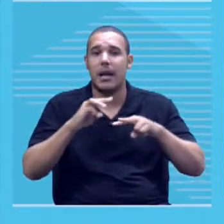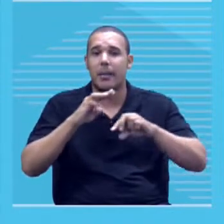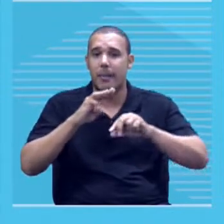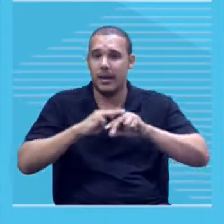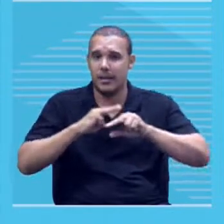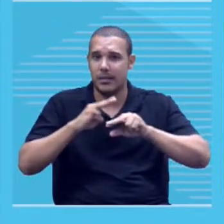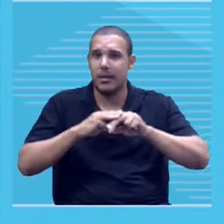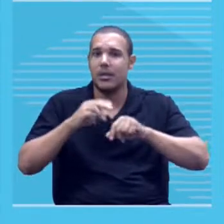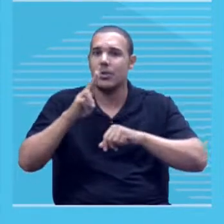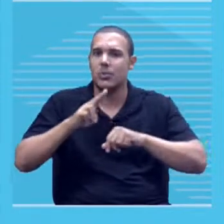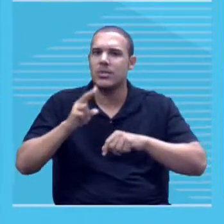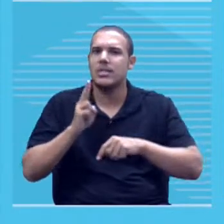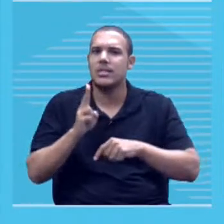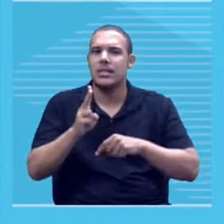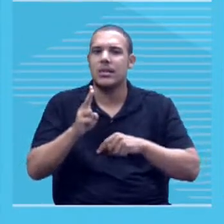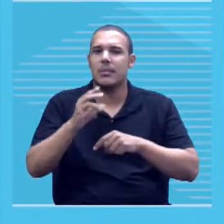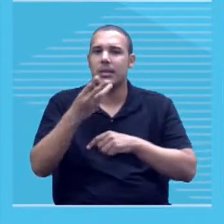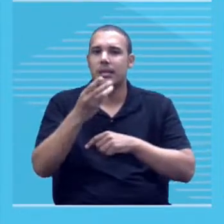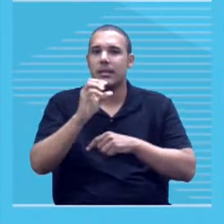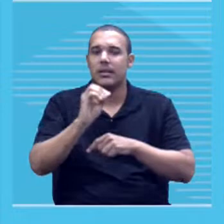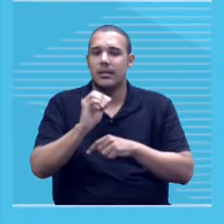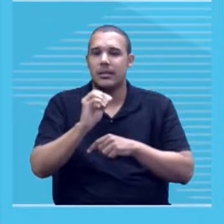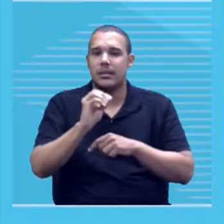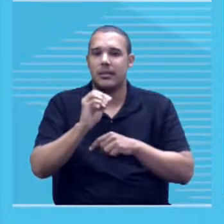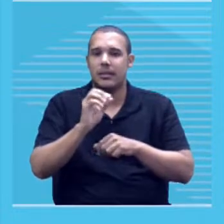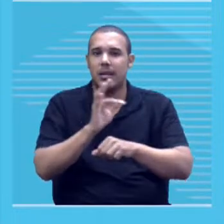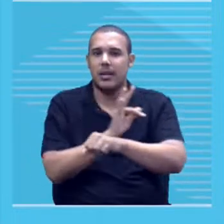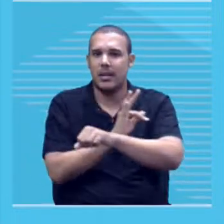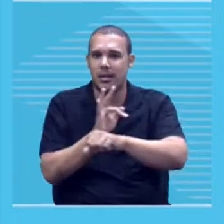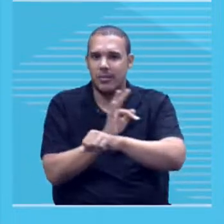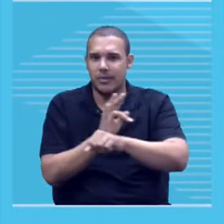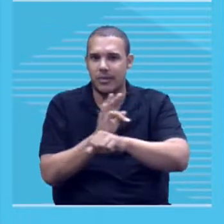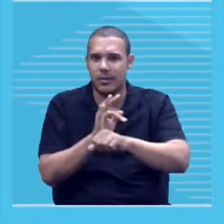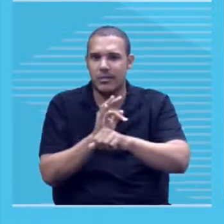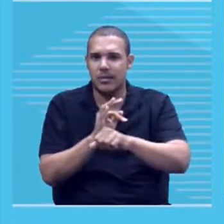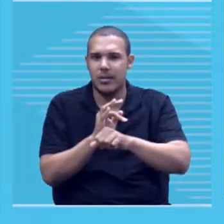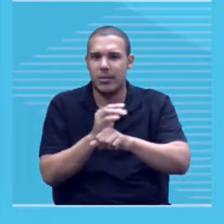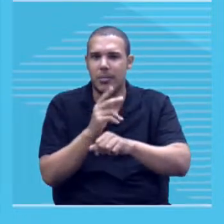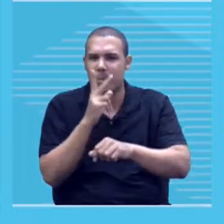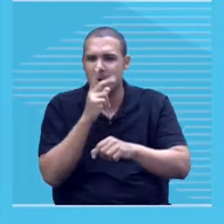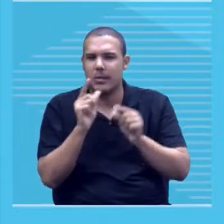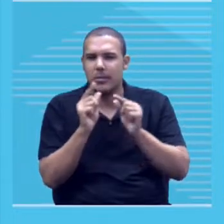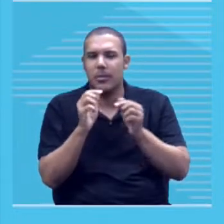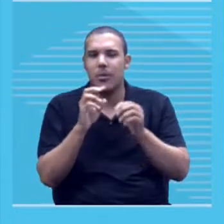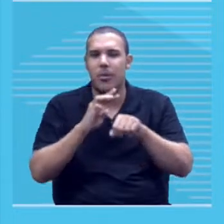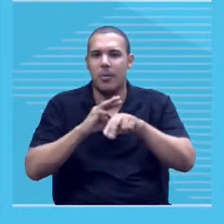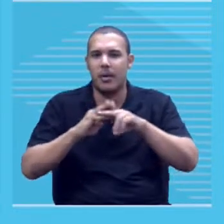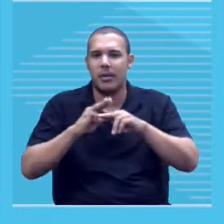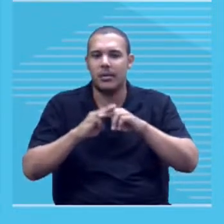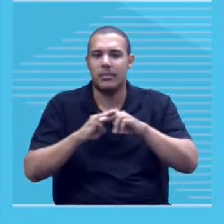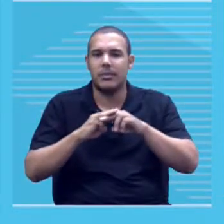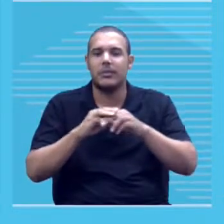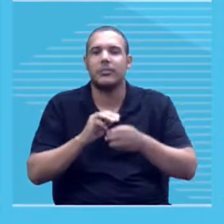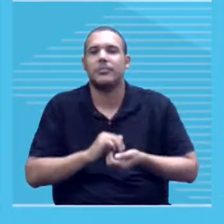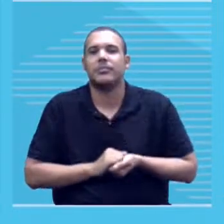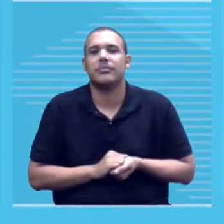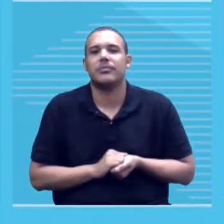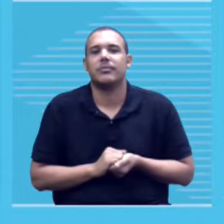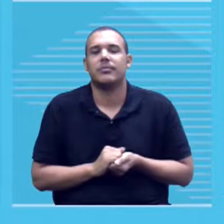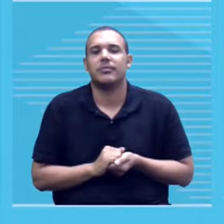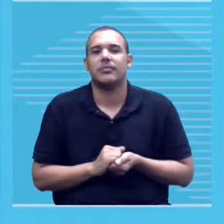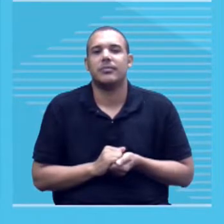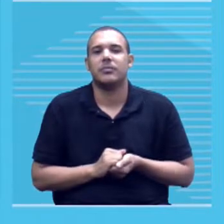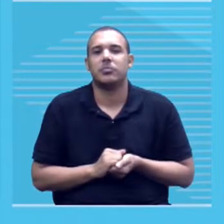gente usa sempre o valor de 30. E na física, como a gente é um braço da matemática, né? A matemática é um braço, nós somos matérias que andamos